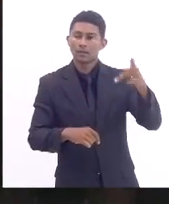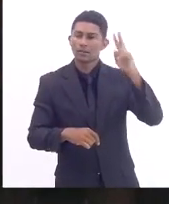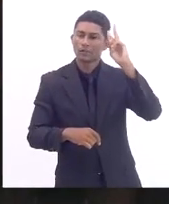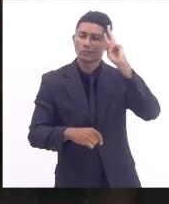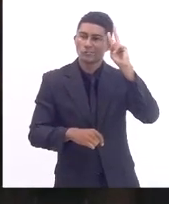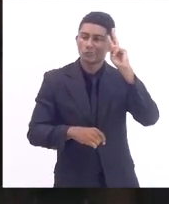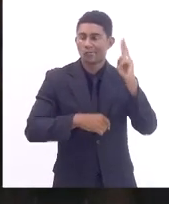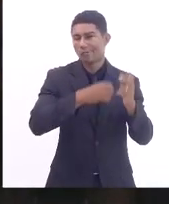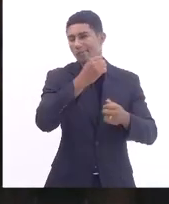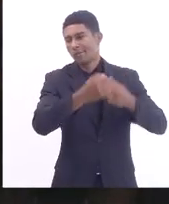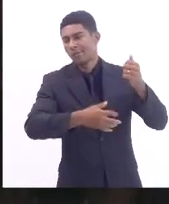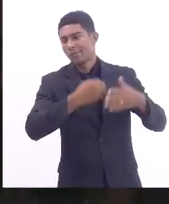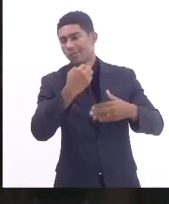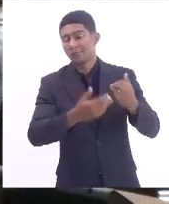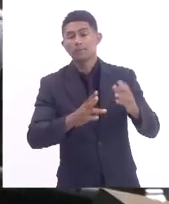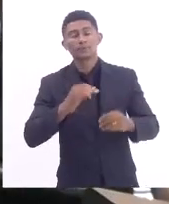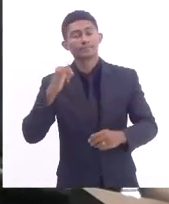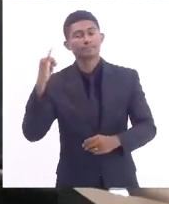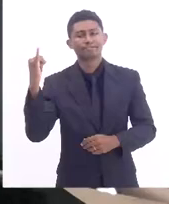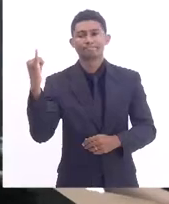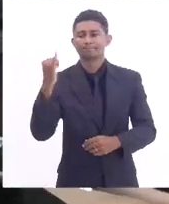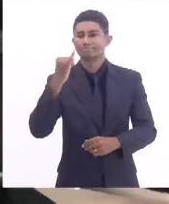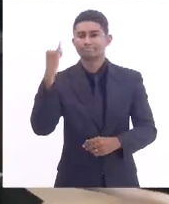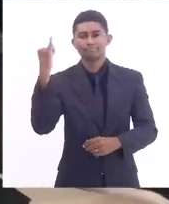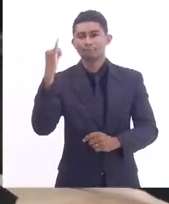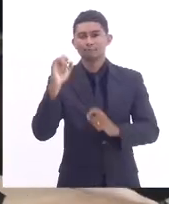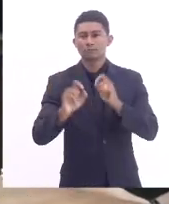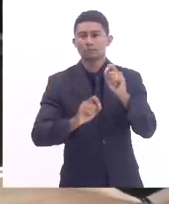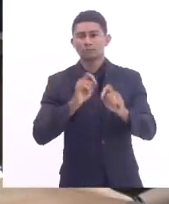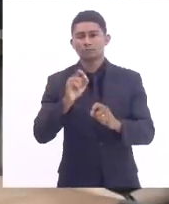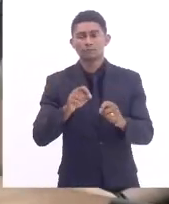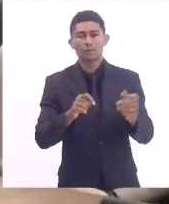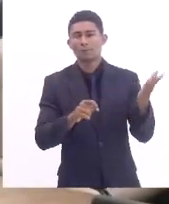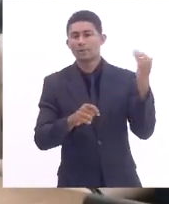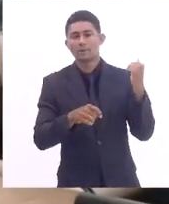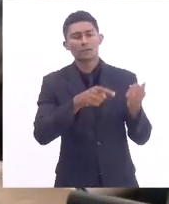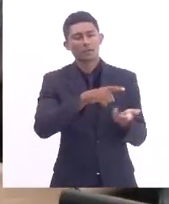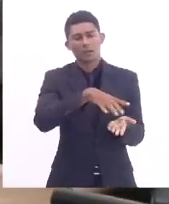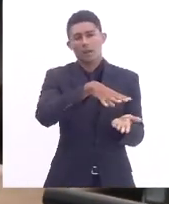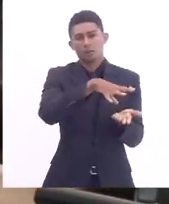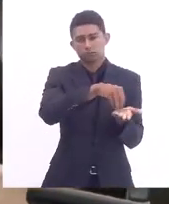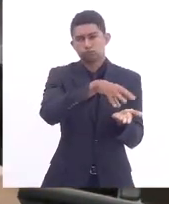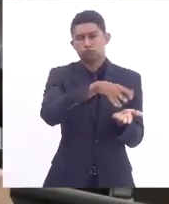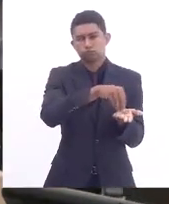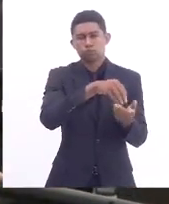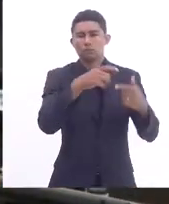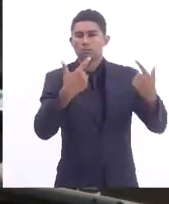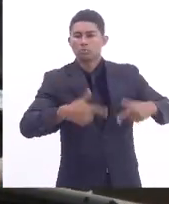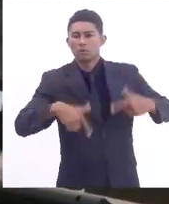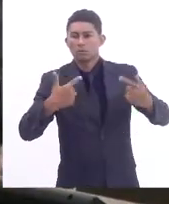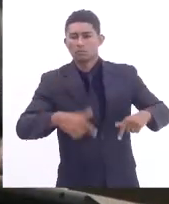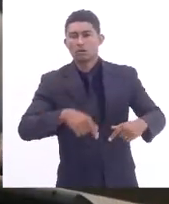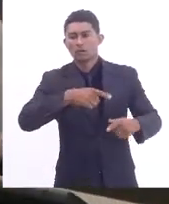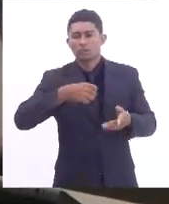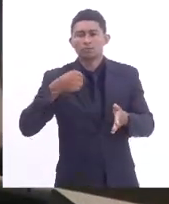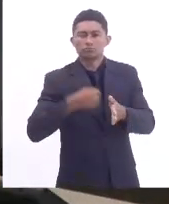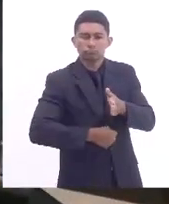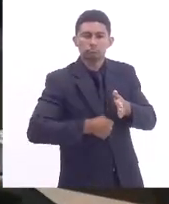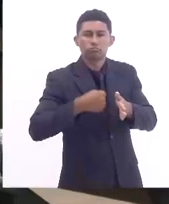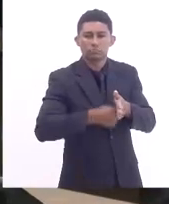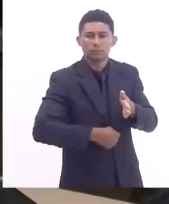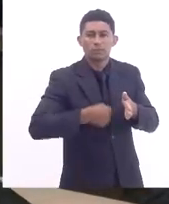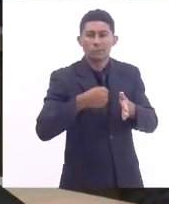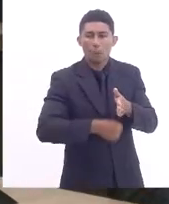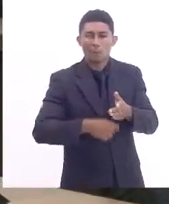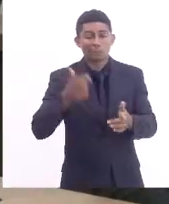mas tem uma coisa que é importante vai ser pelas Balbino foi da Xerox e com seu trabalho da Xerox lutando batalhando